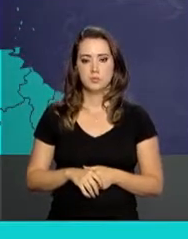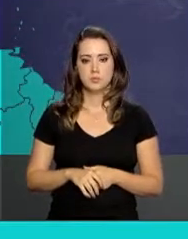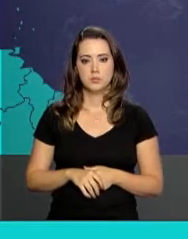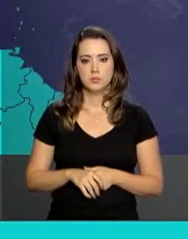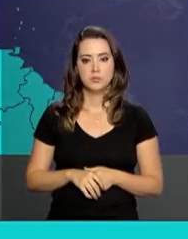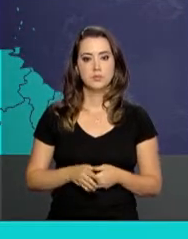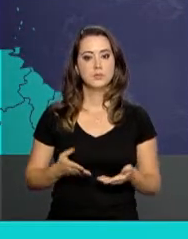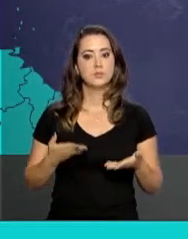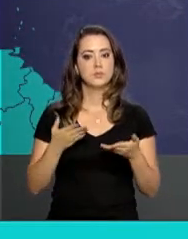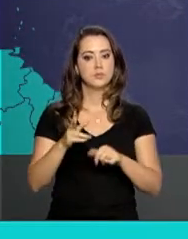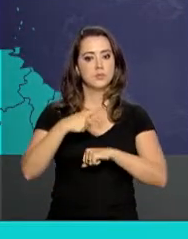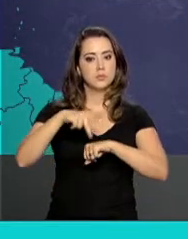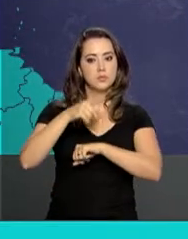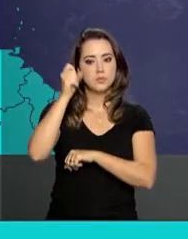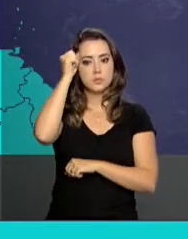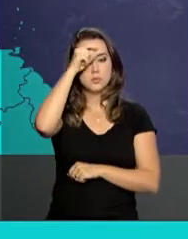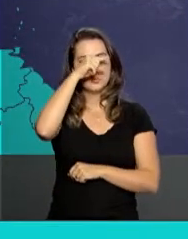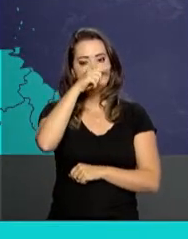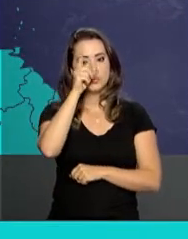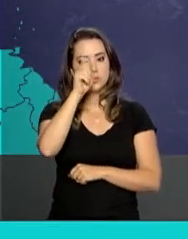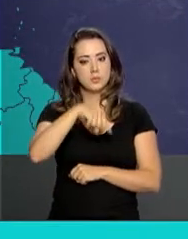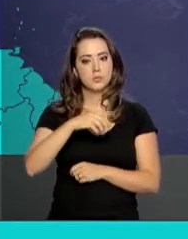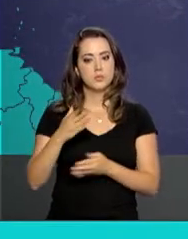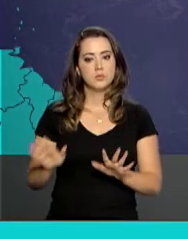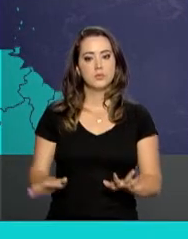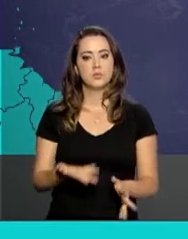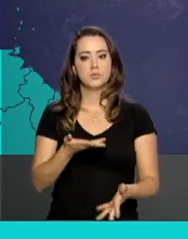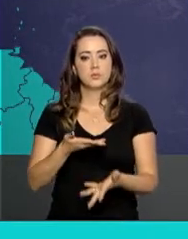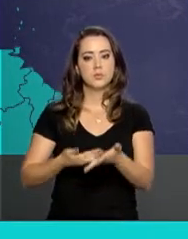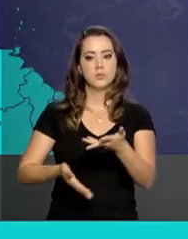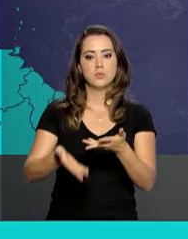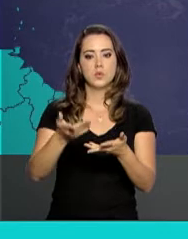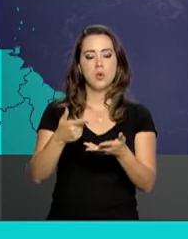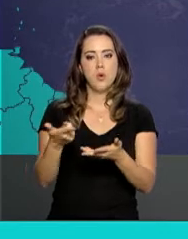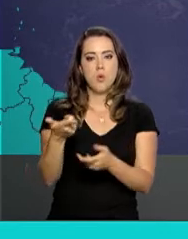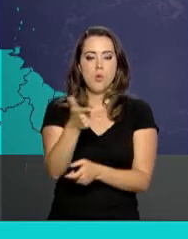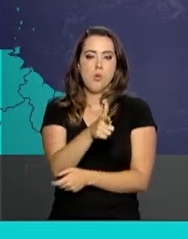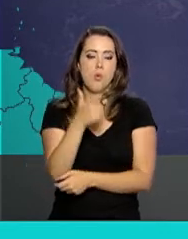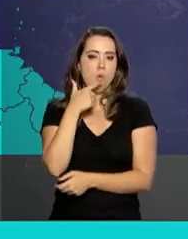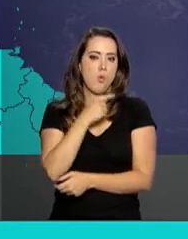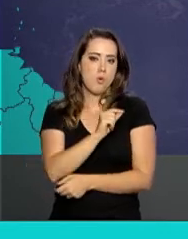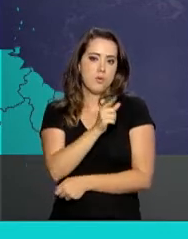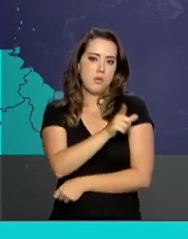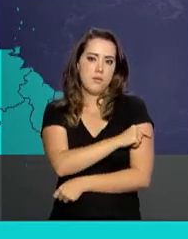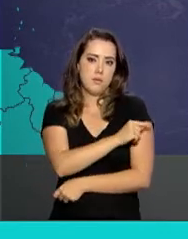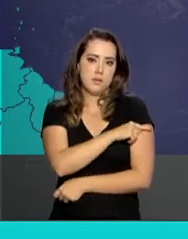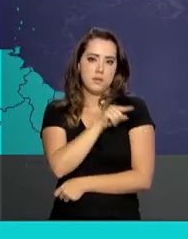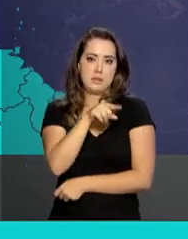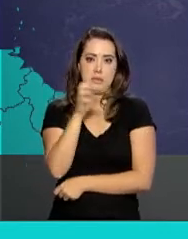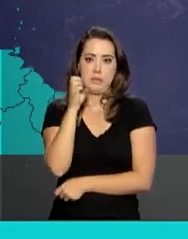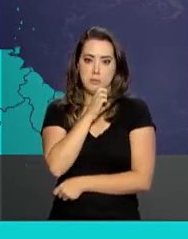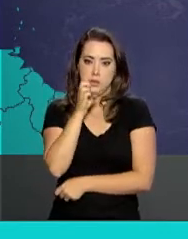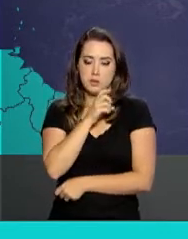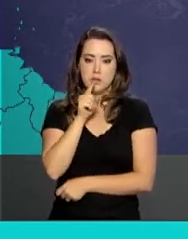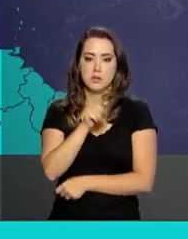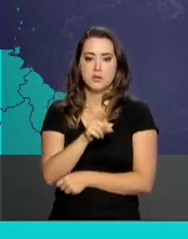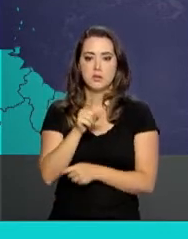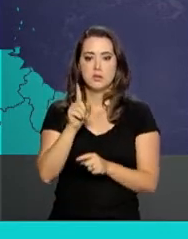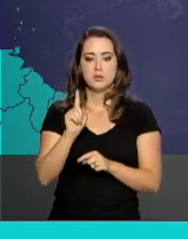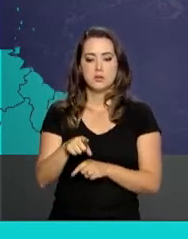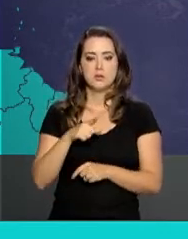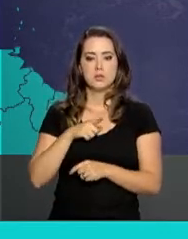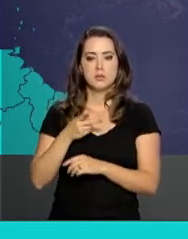Quando um país tem dificuldades em ou produzir ou obter a vacina numa situação de emergência,